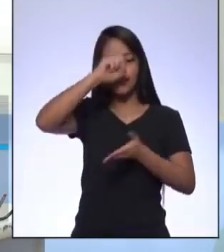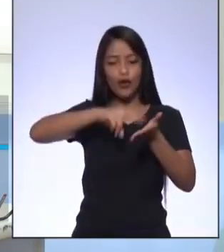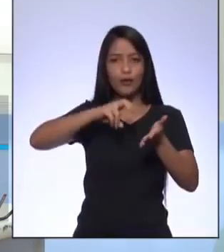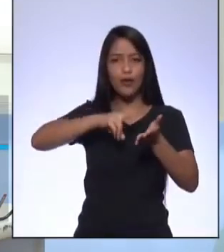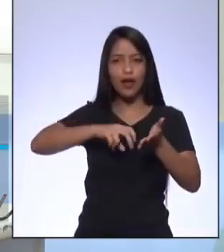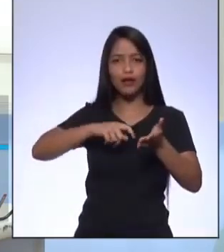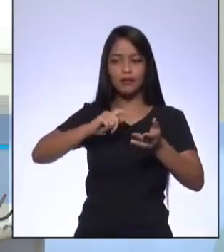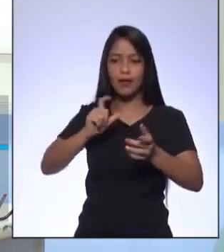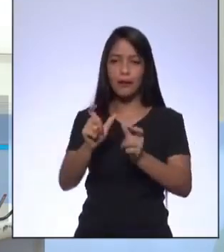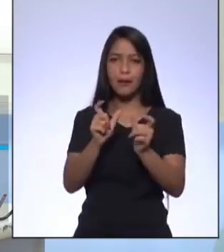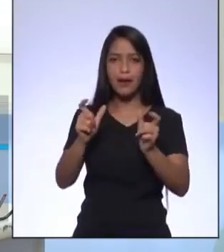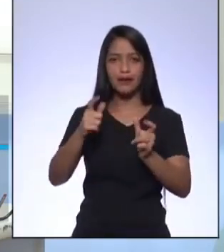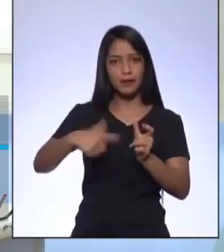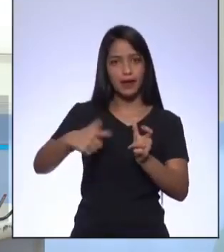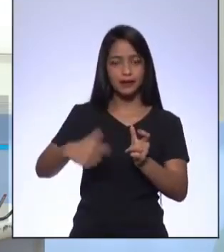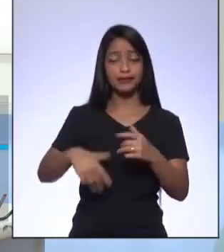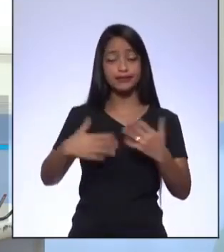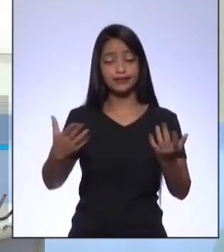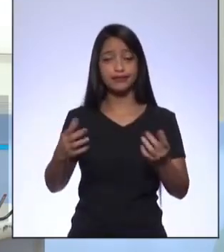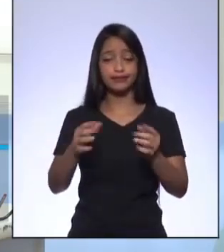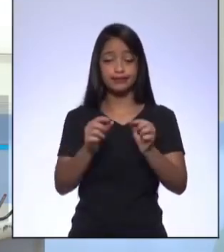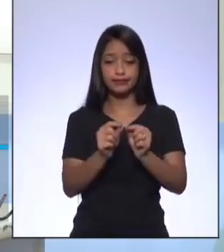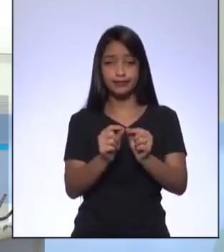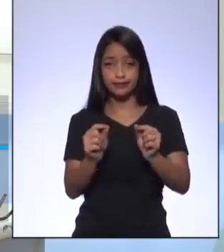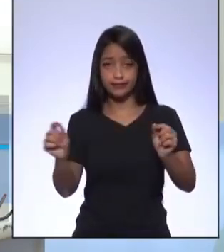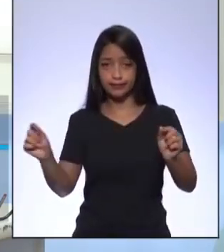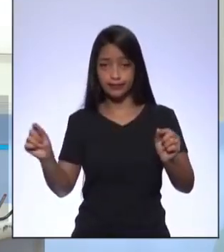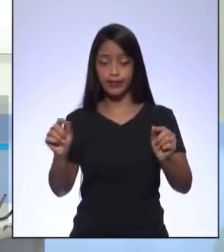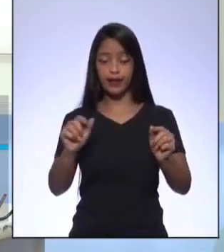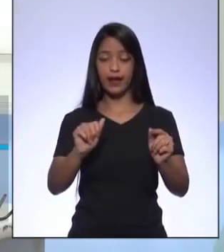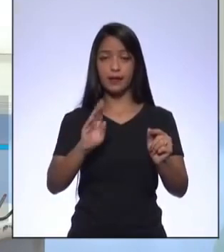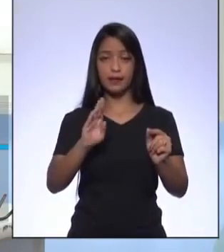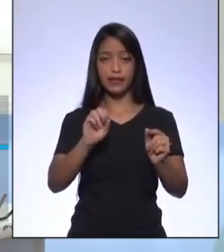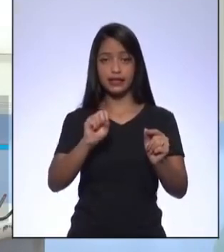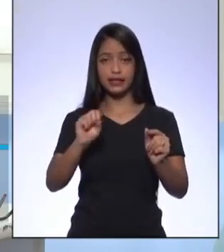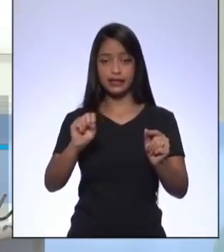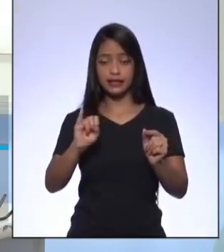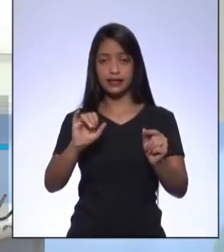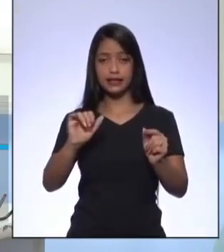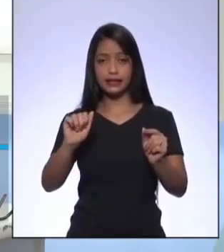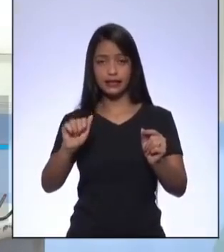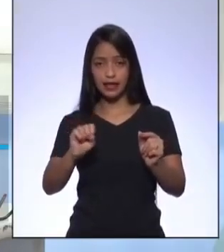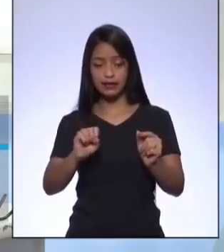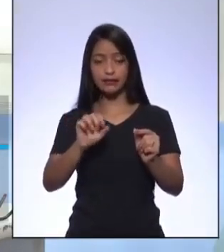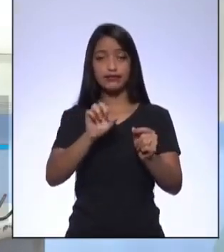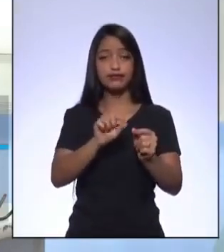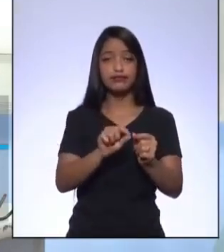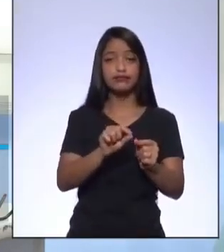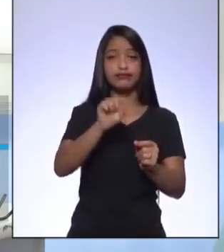Então temos aí dois eixos, o horizontal, que chamamos de abscissas, e o vertical, que chamamos de